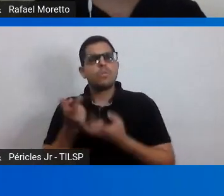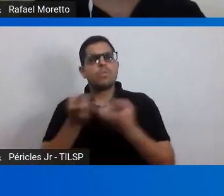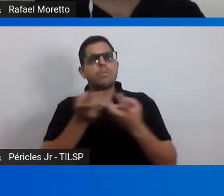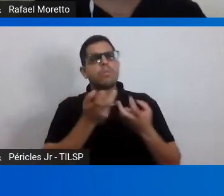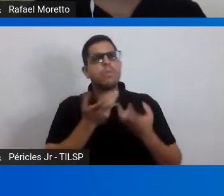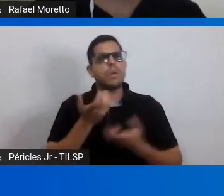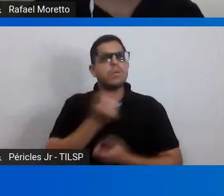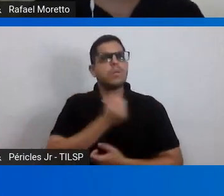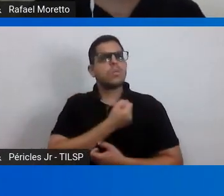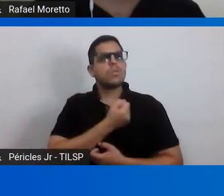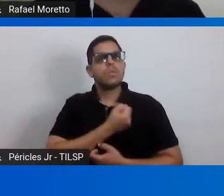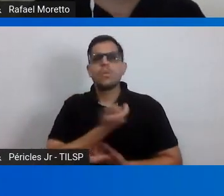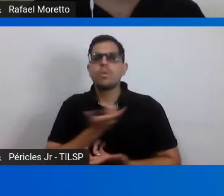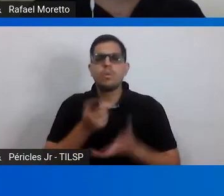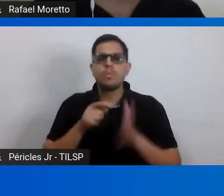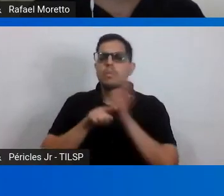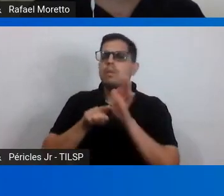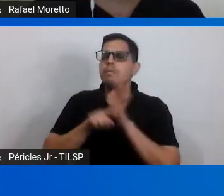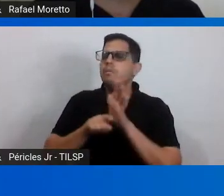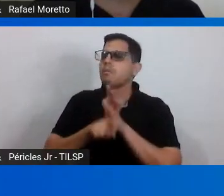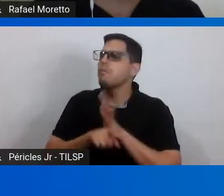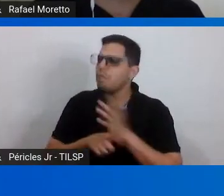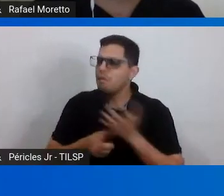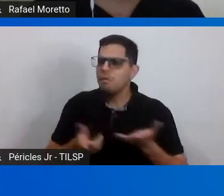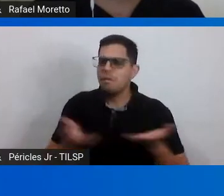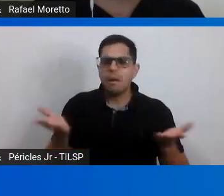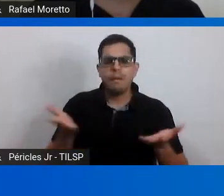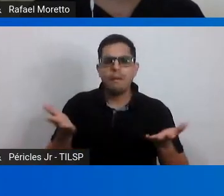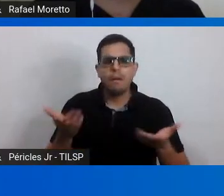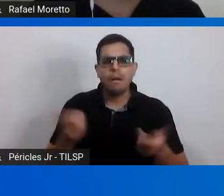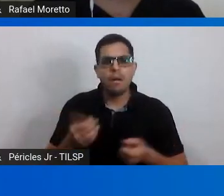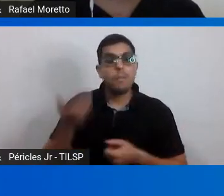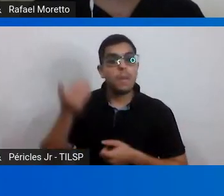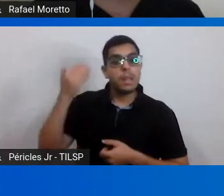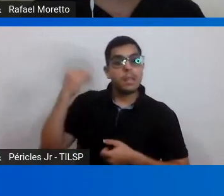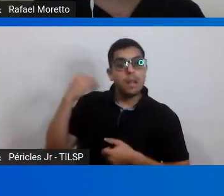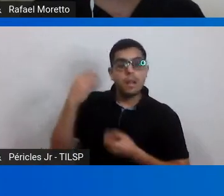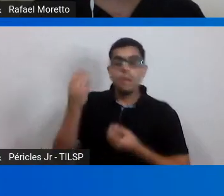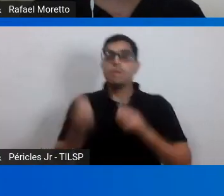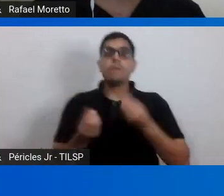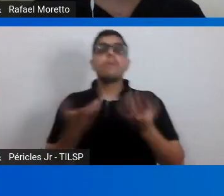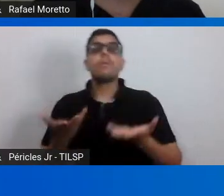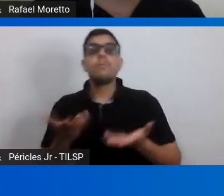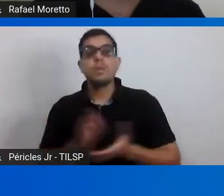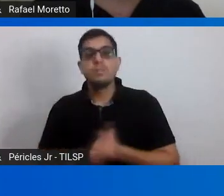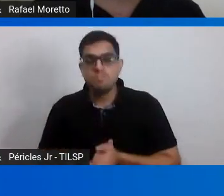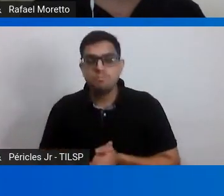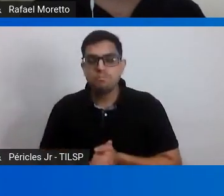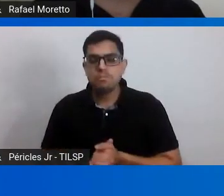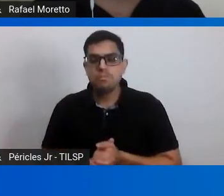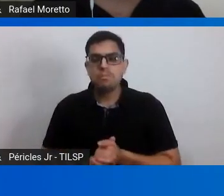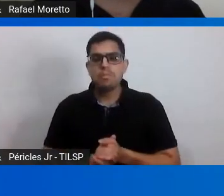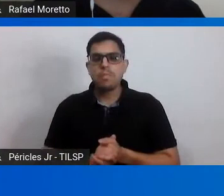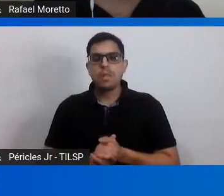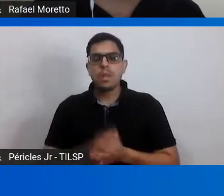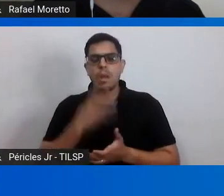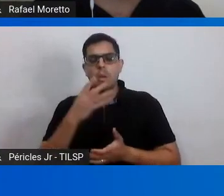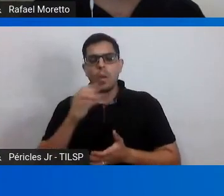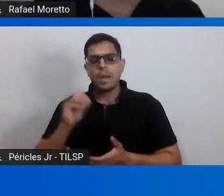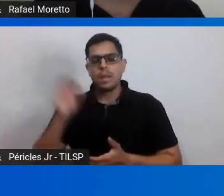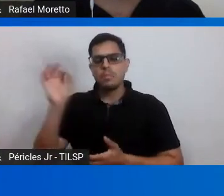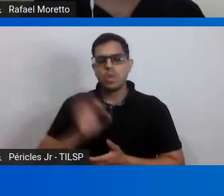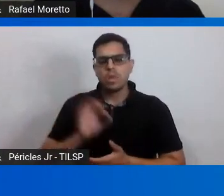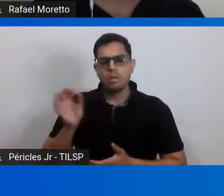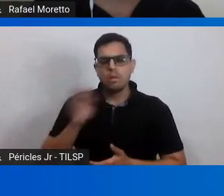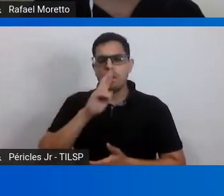recente sobre isso né as pesquisas Hoje em dia a gente tem aluno trabalhando EAD tem resultado 40% é resultado 20% seria melhor